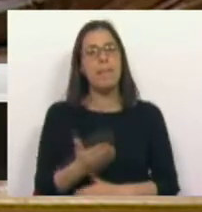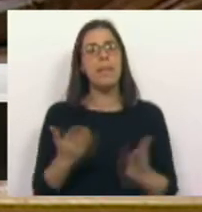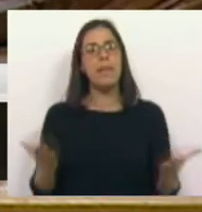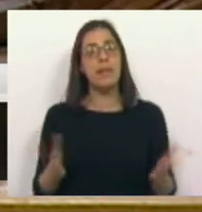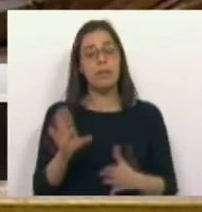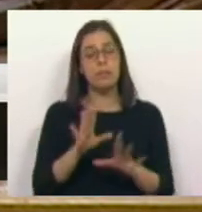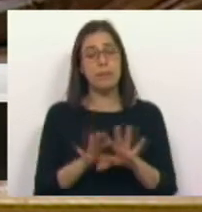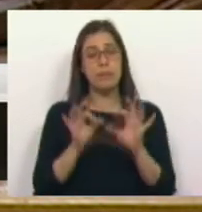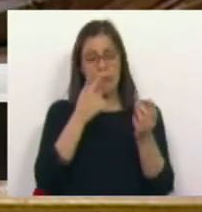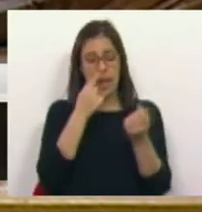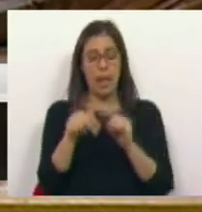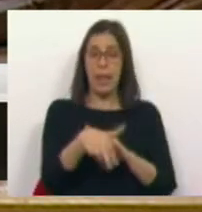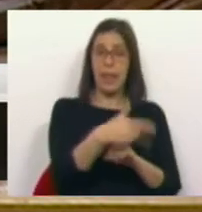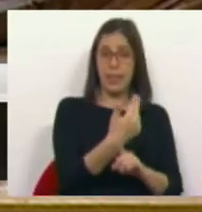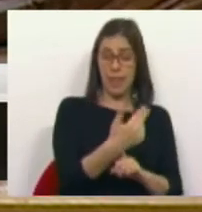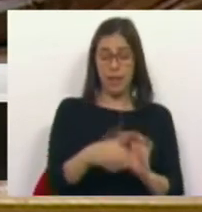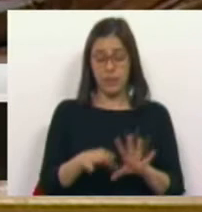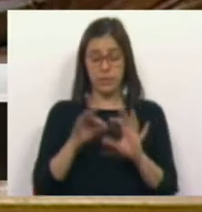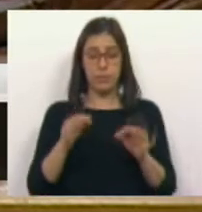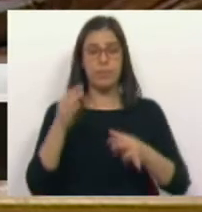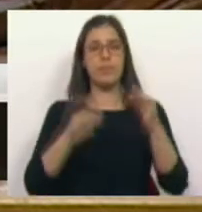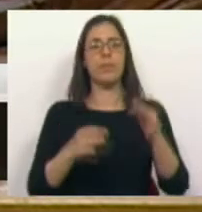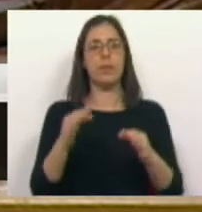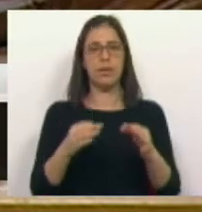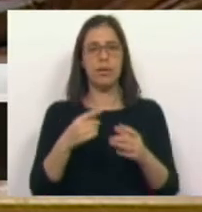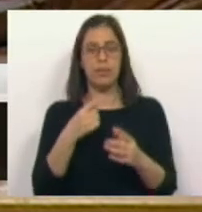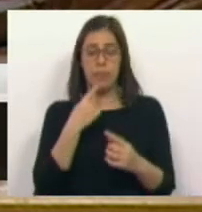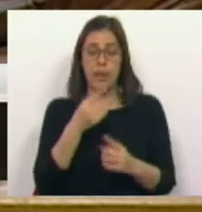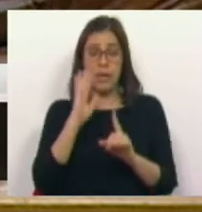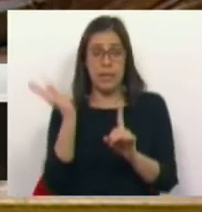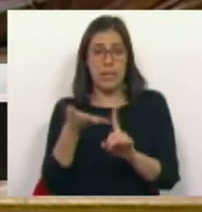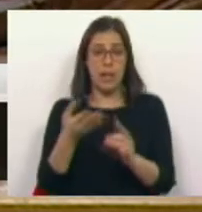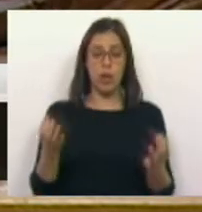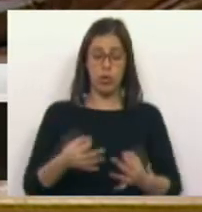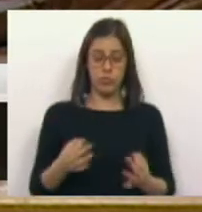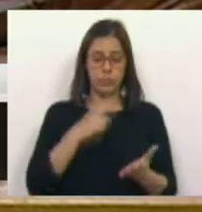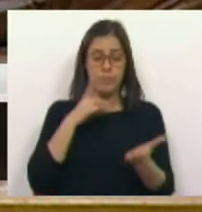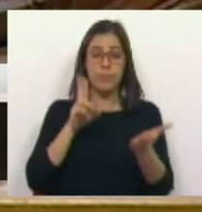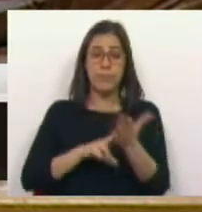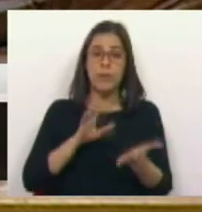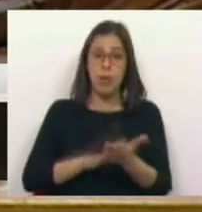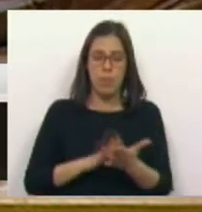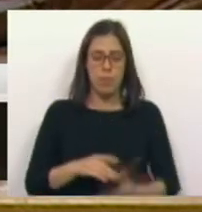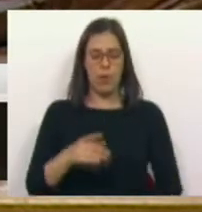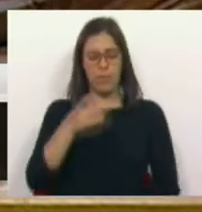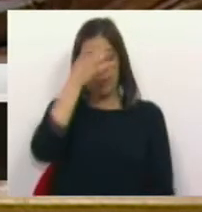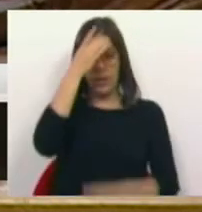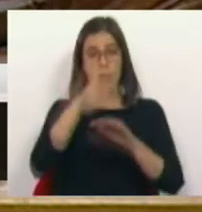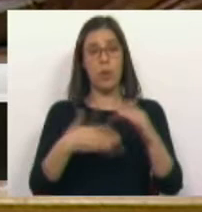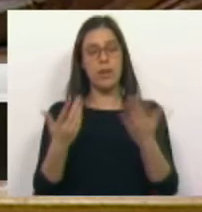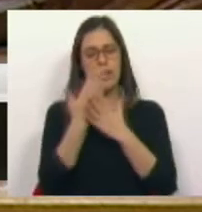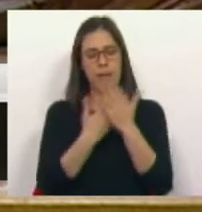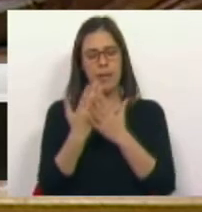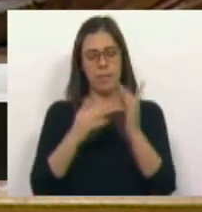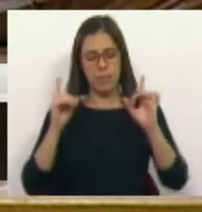em moldes semelhantes ao táxi, como aliás os tribunais sentenciaram. A realidade comprova essa coincidência de